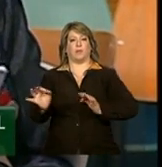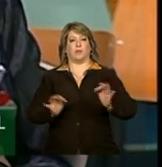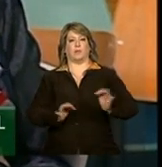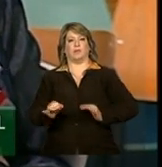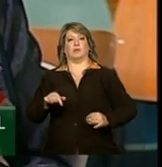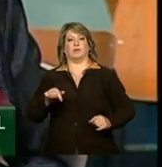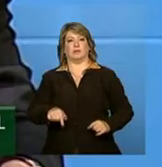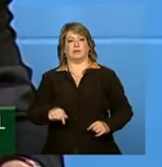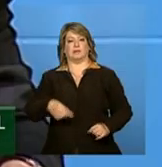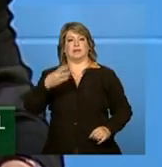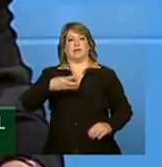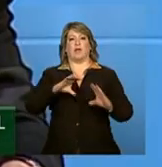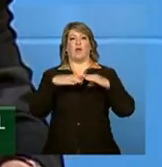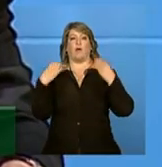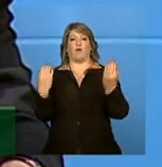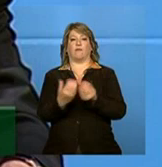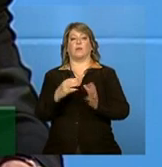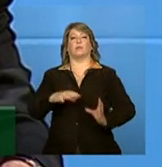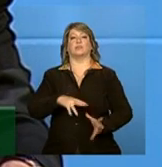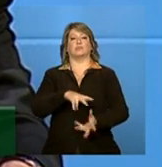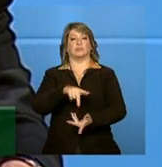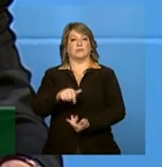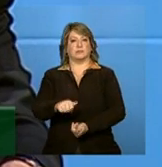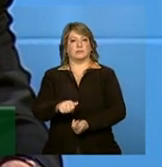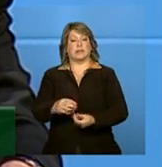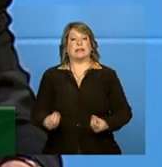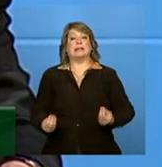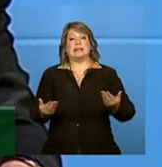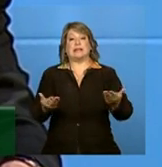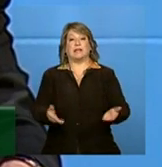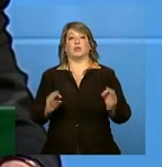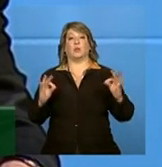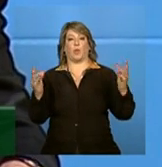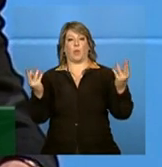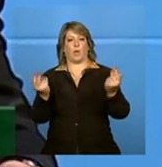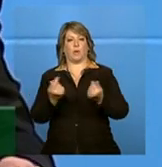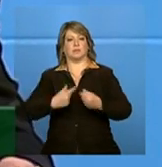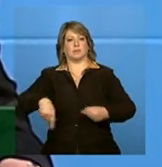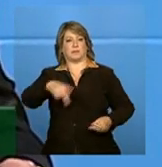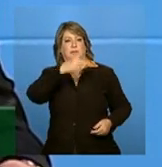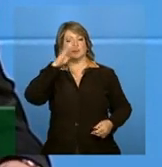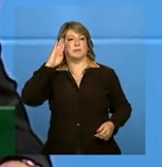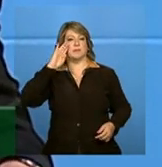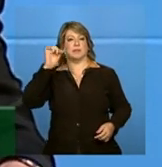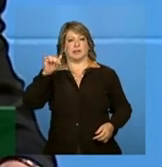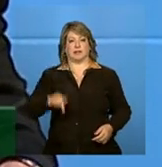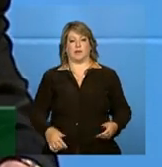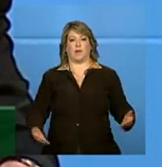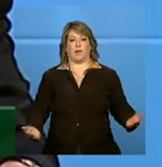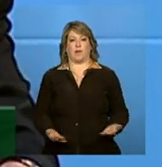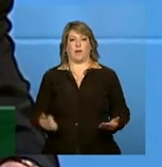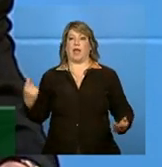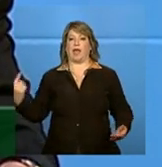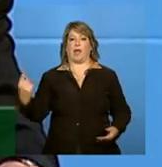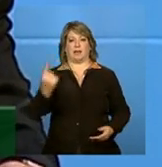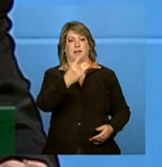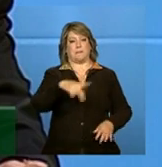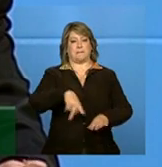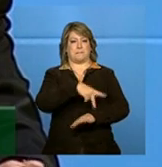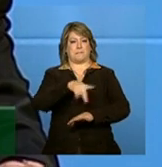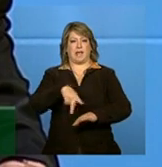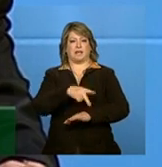dessa terceira conferência mundial, fornecendo a todos os atores principais aqui presentes de cada país